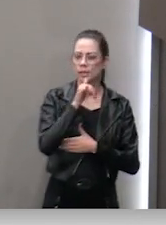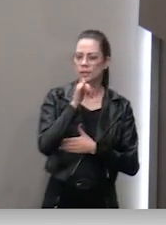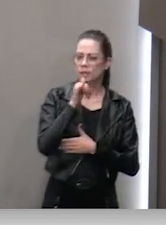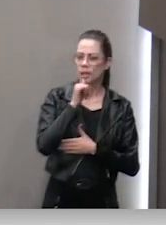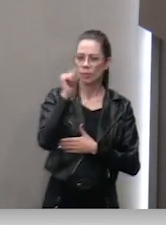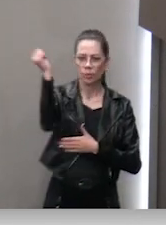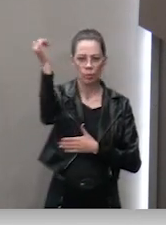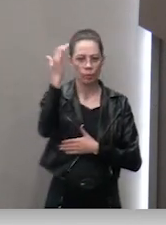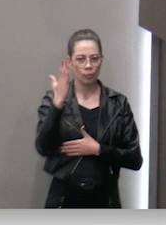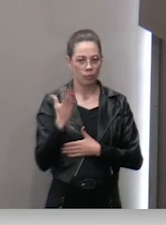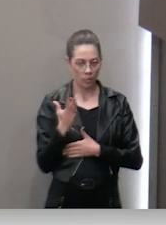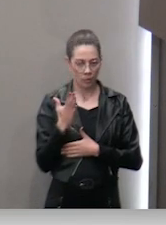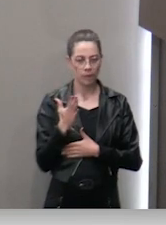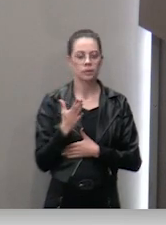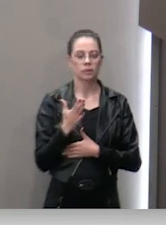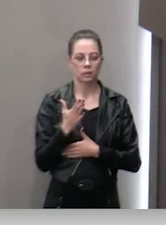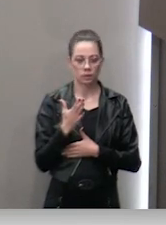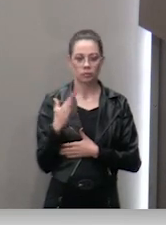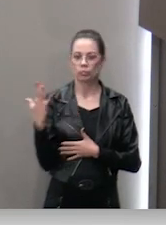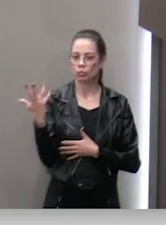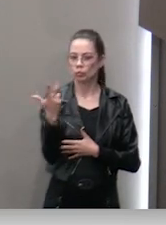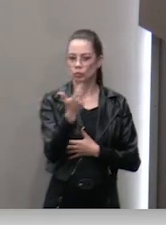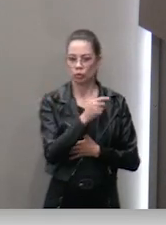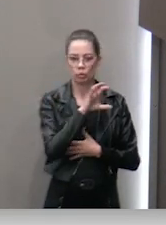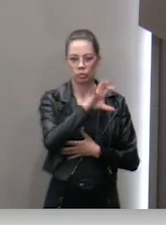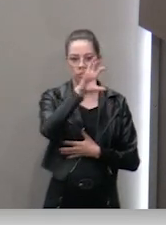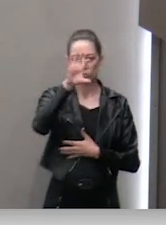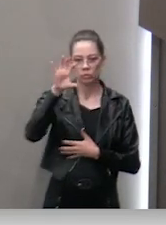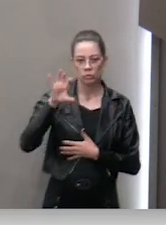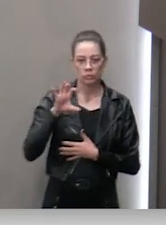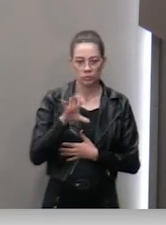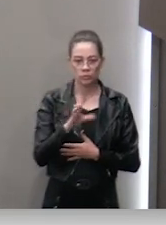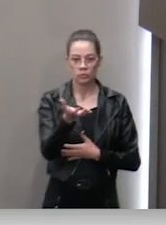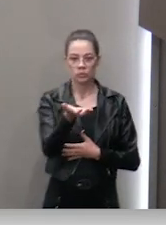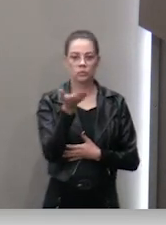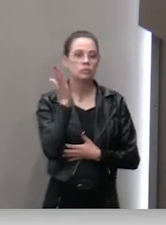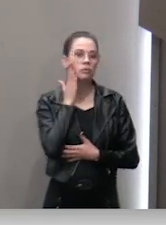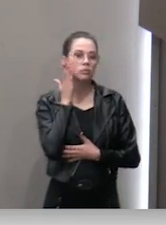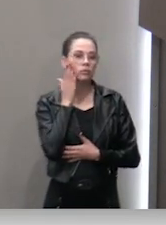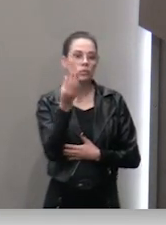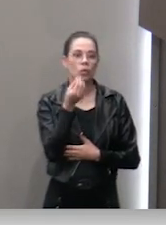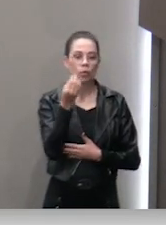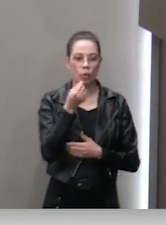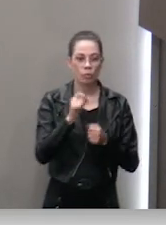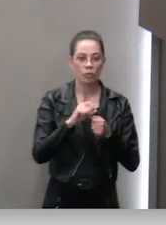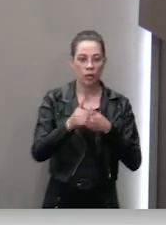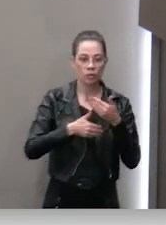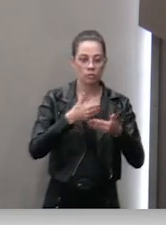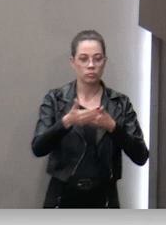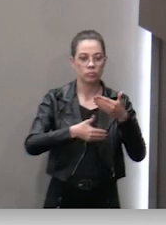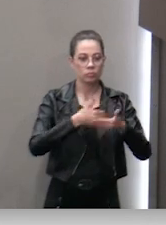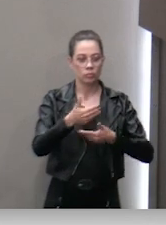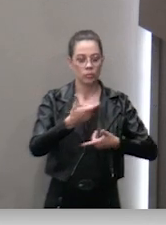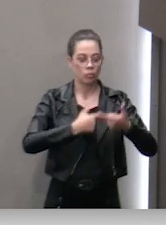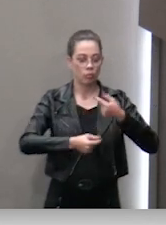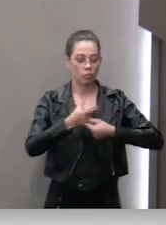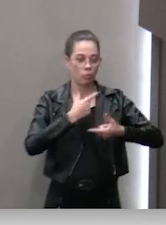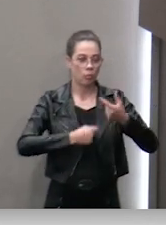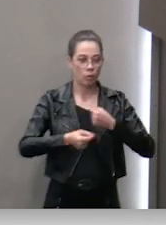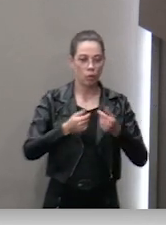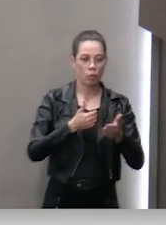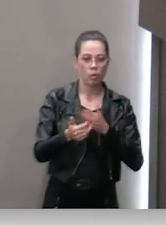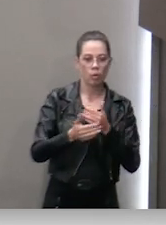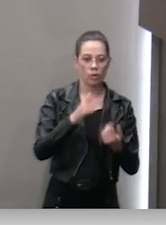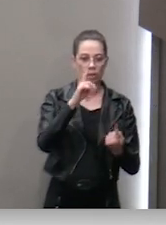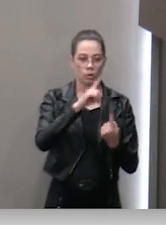O Simpasso é exemplo para todos os municípios que querem saber como é que se desenvolve uma administração, seja